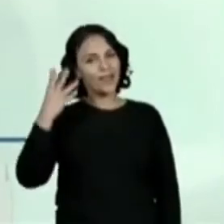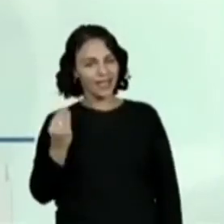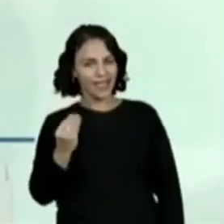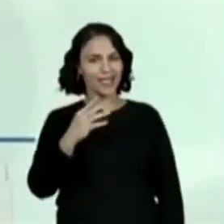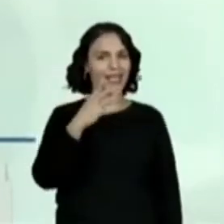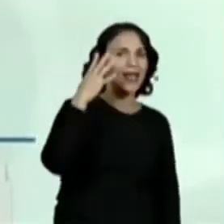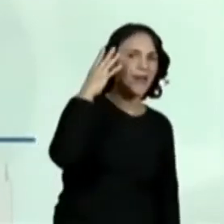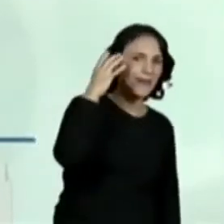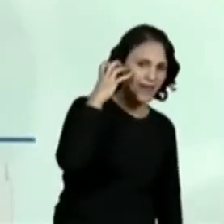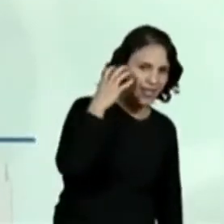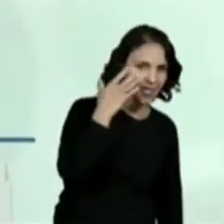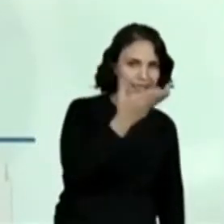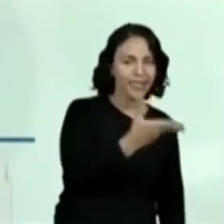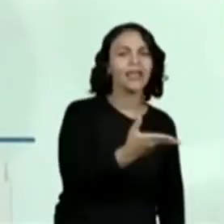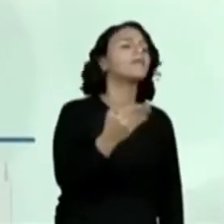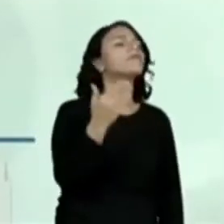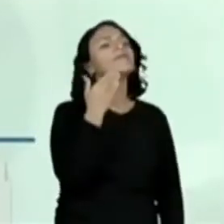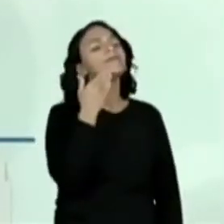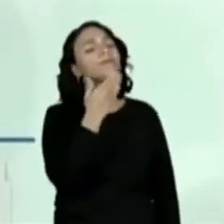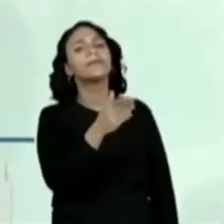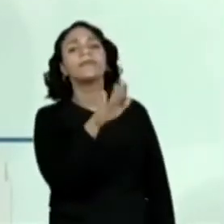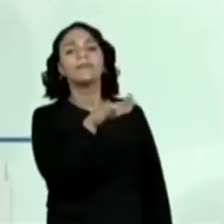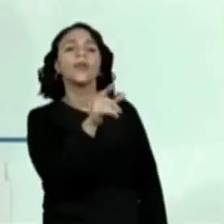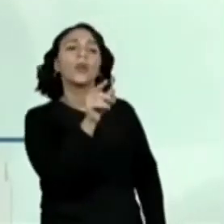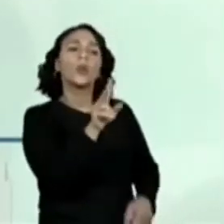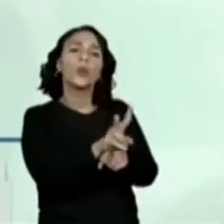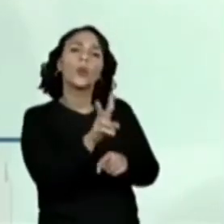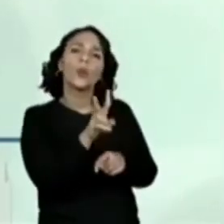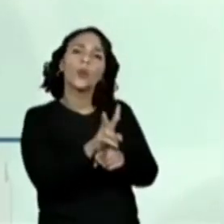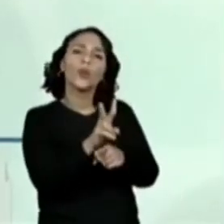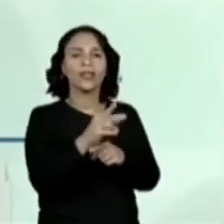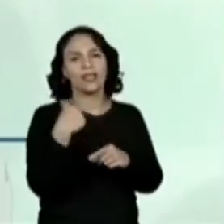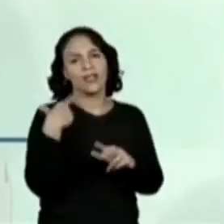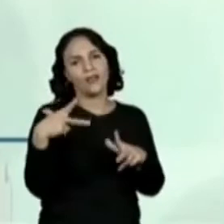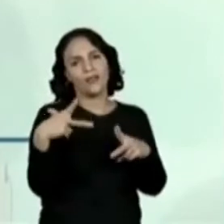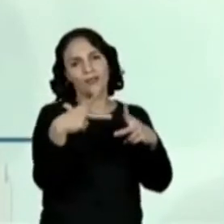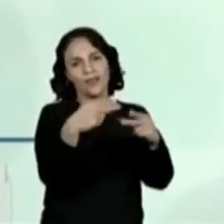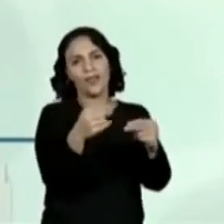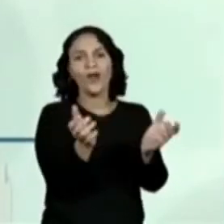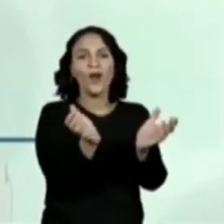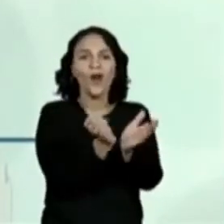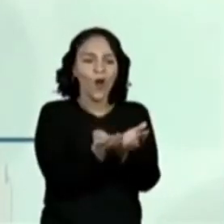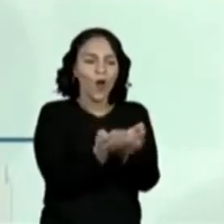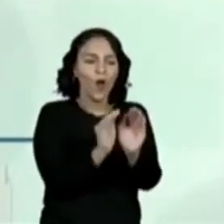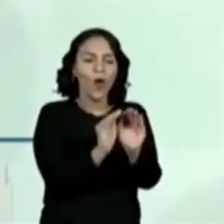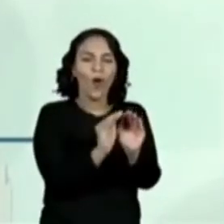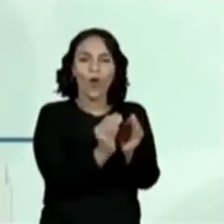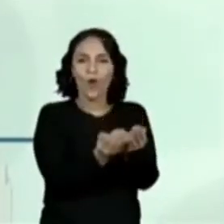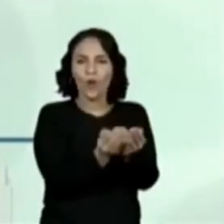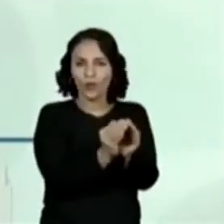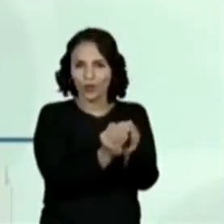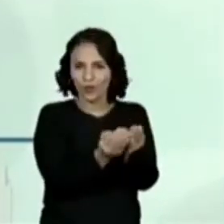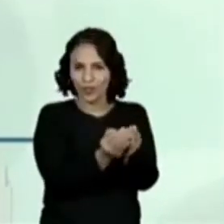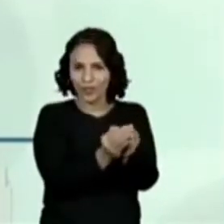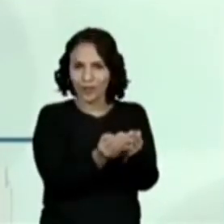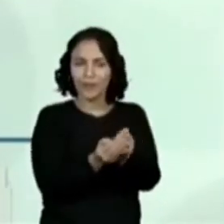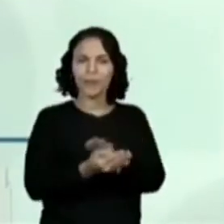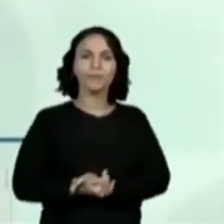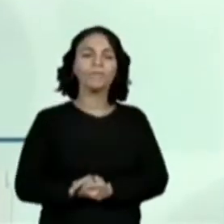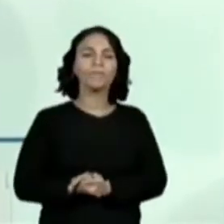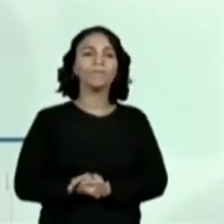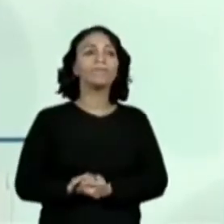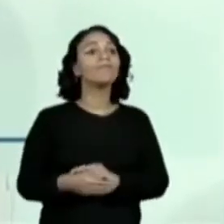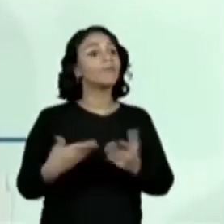de que para que a amiga cuidasse do presente, que era a coleção de conchinhas. E a